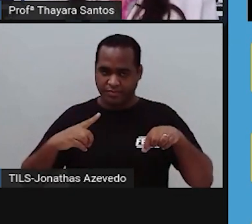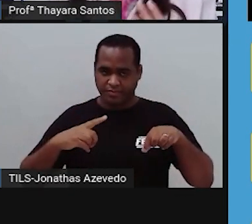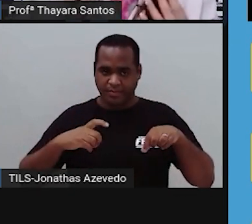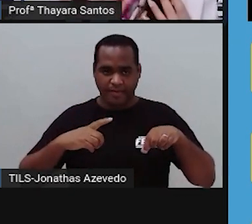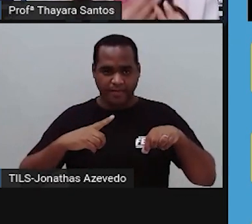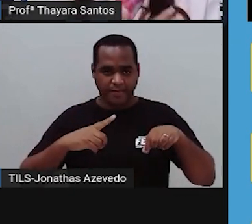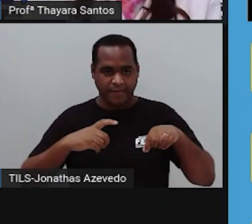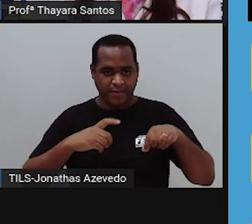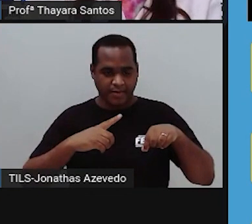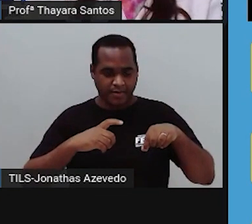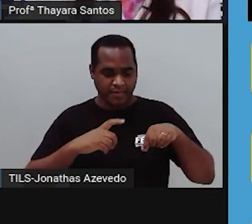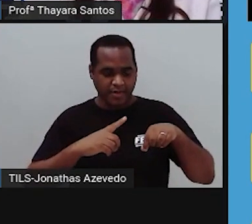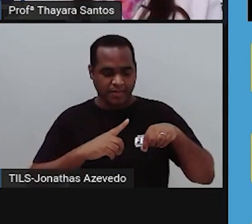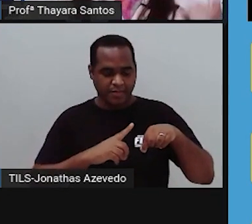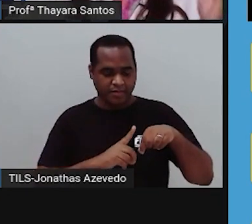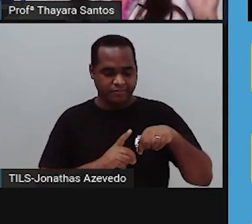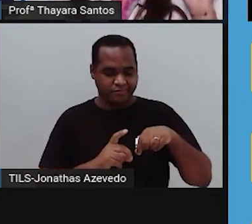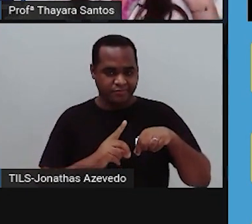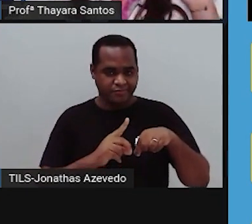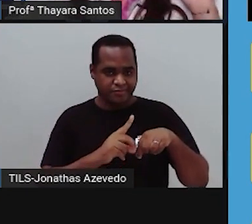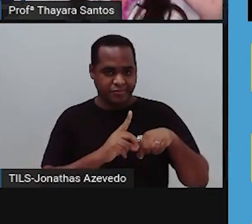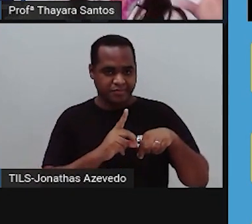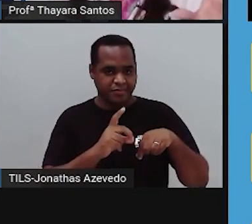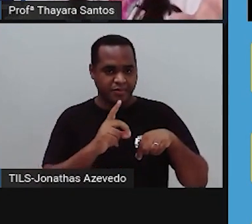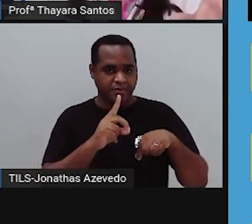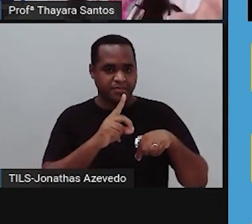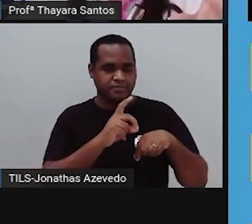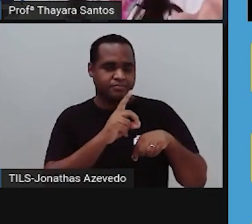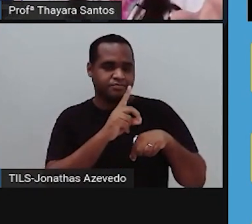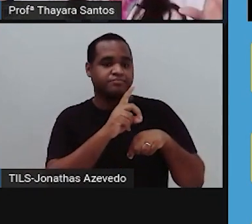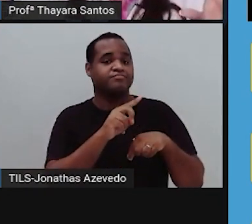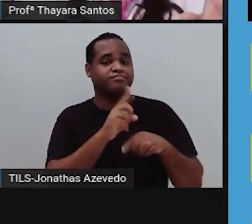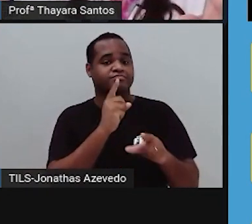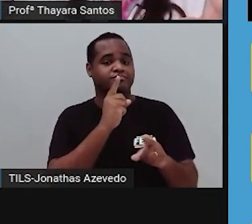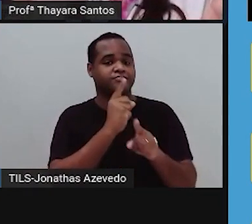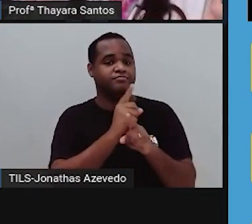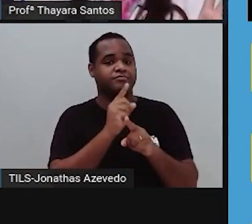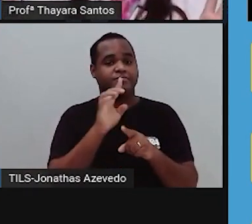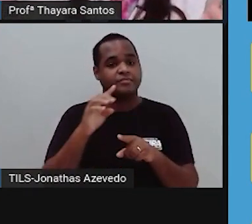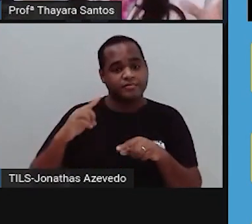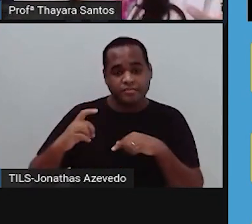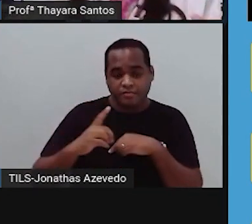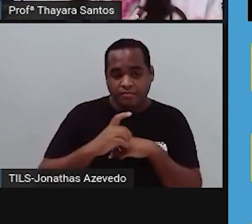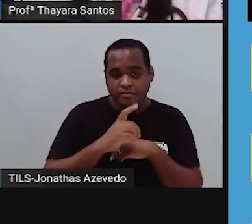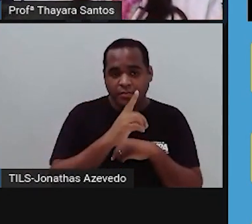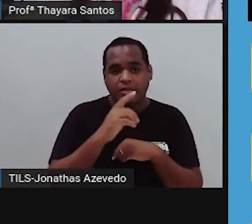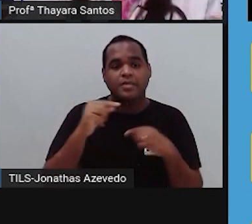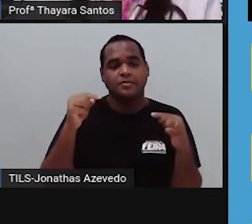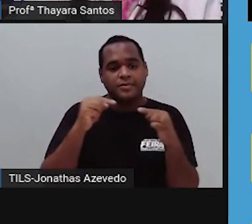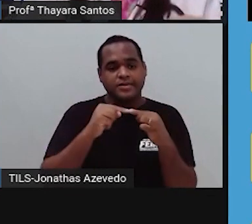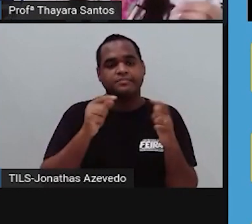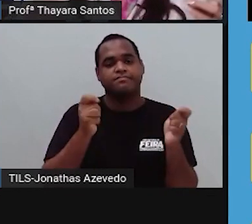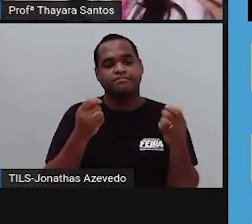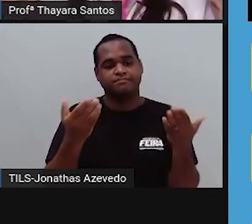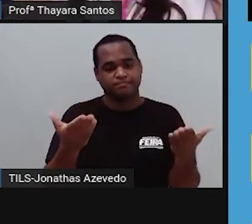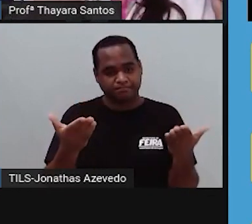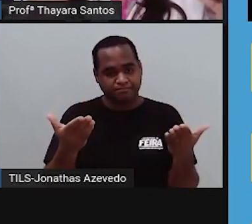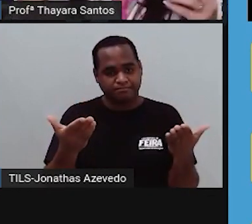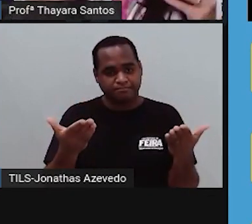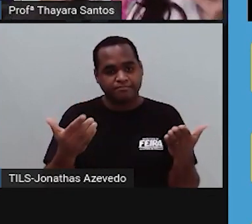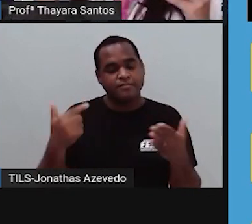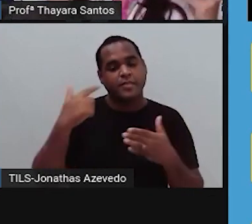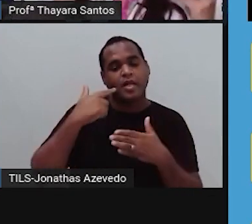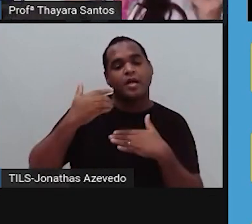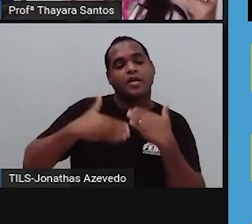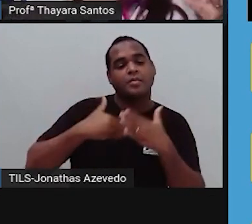encontrar lá nas tubas uterinas. Quando o espermatozoide encontrar esse ovócito secundário, ele